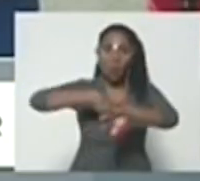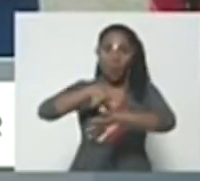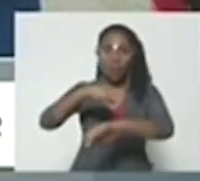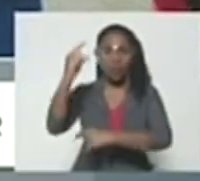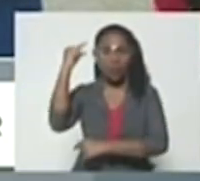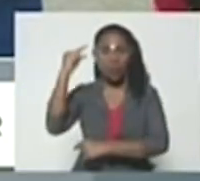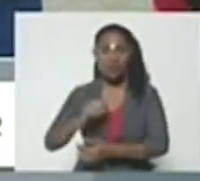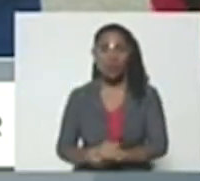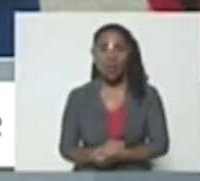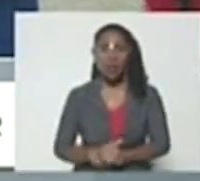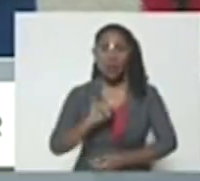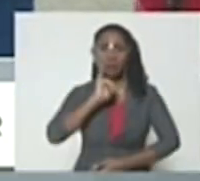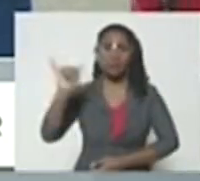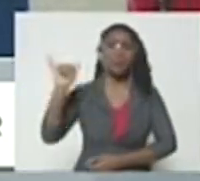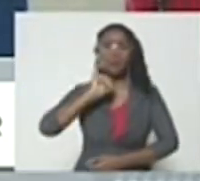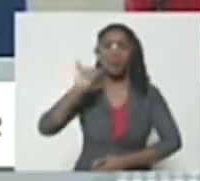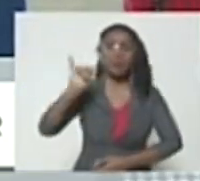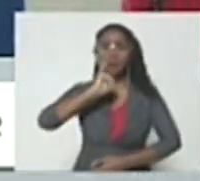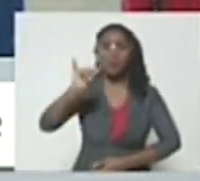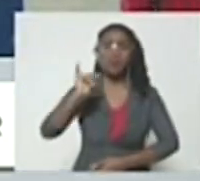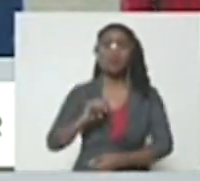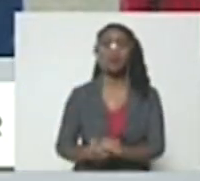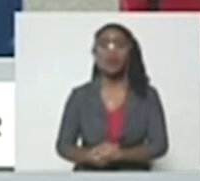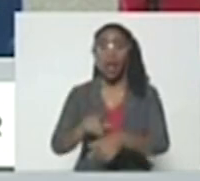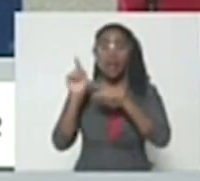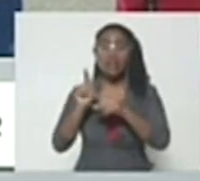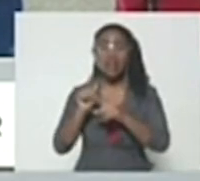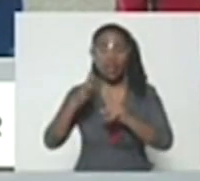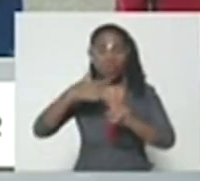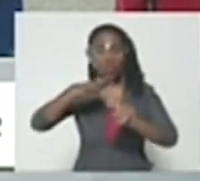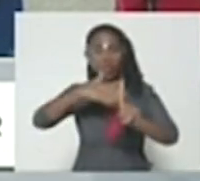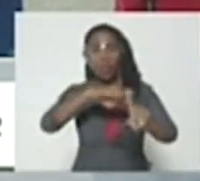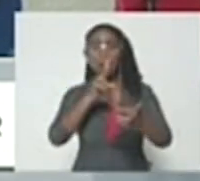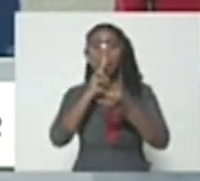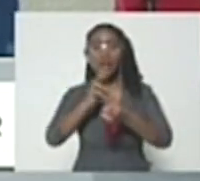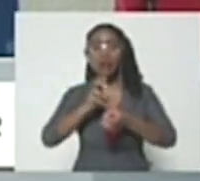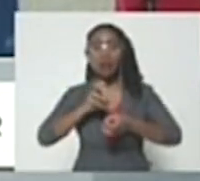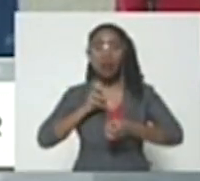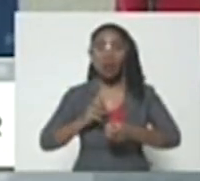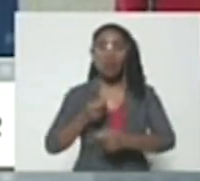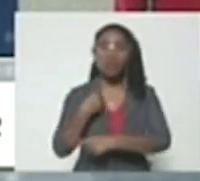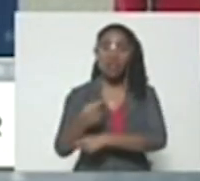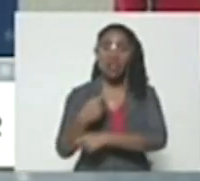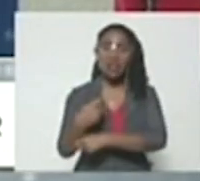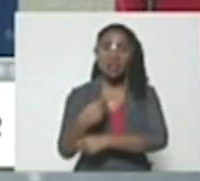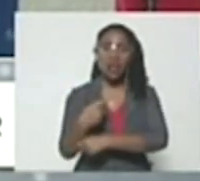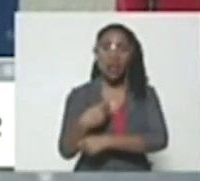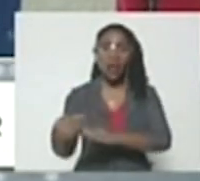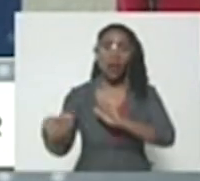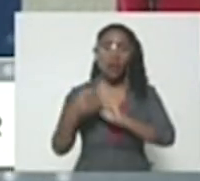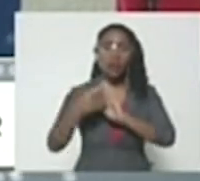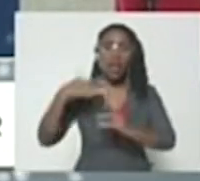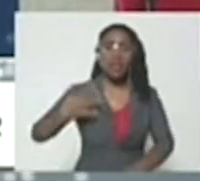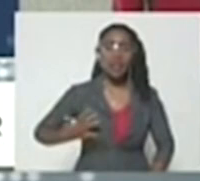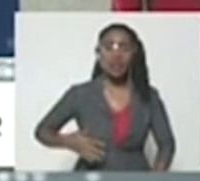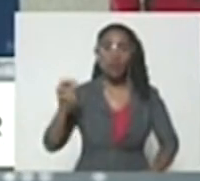satélite da transmissão dos jogos. O governo negociou o pagamento de 2,5 milhões de dólares pelos direitos limitados de transmissão